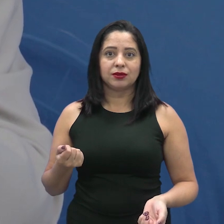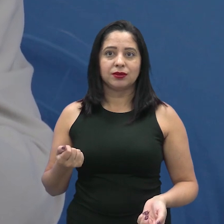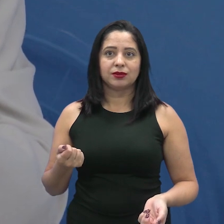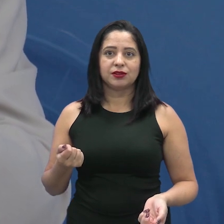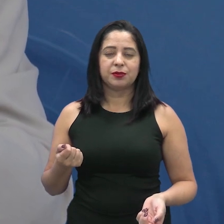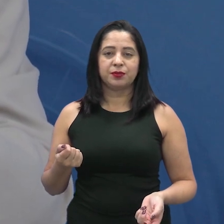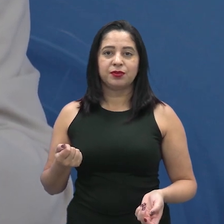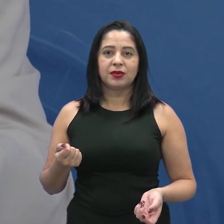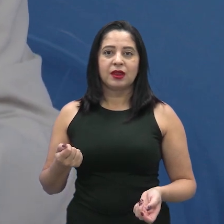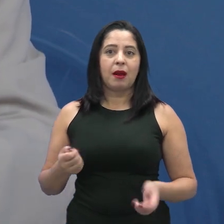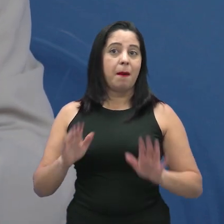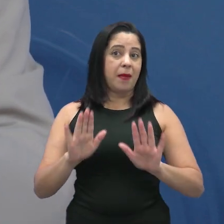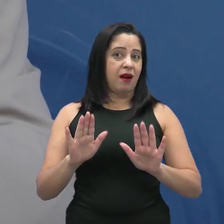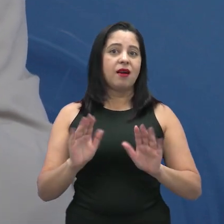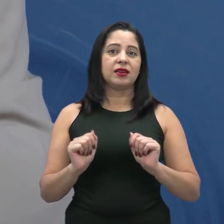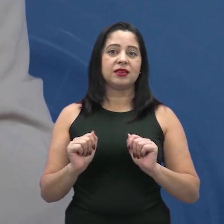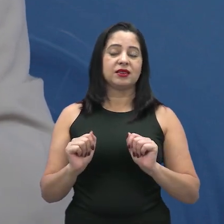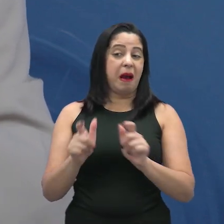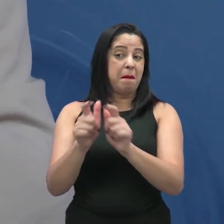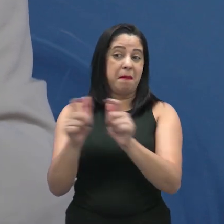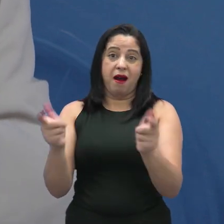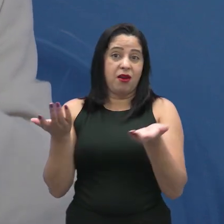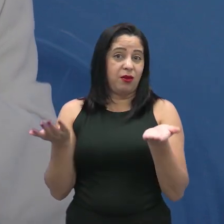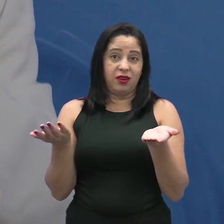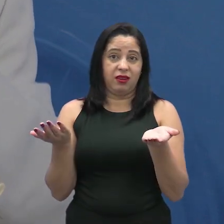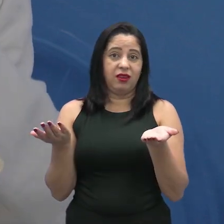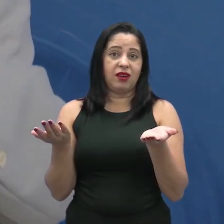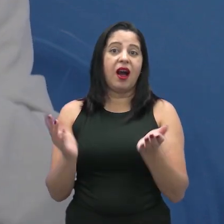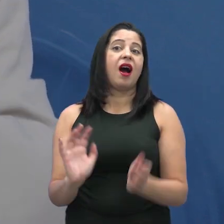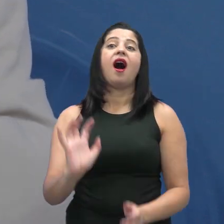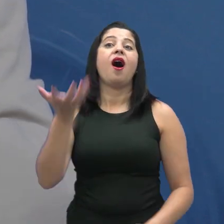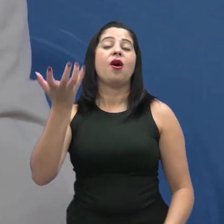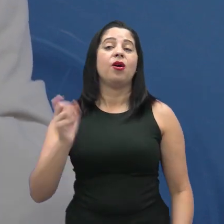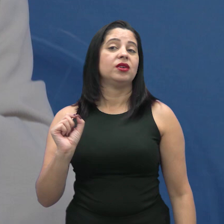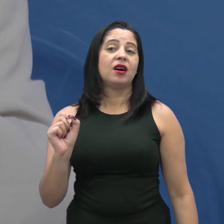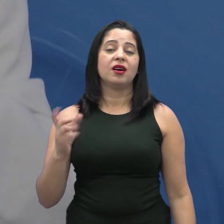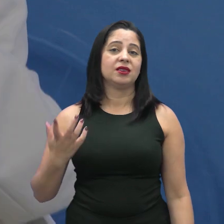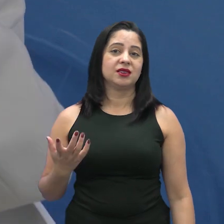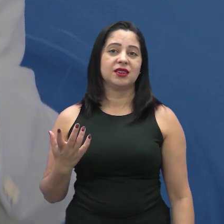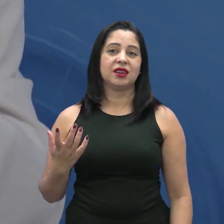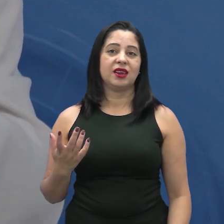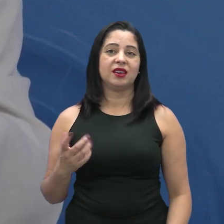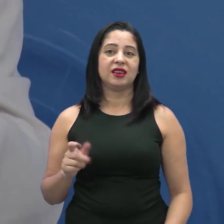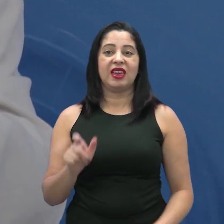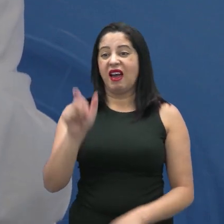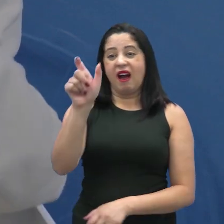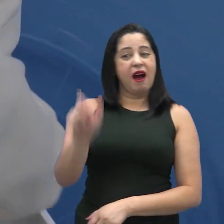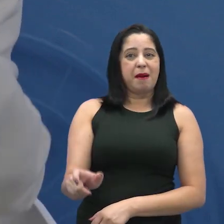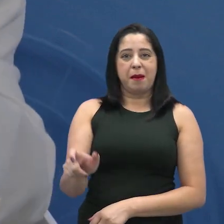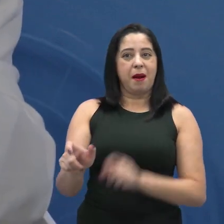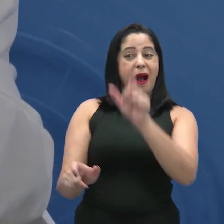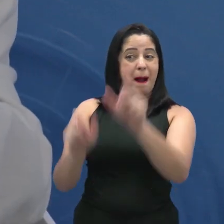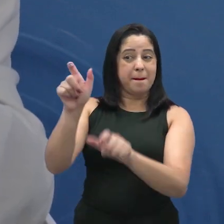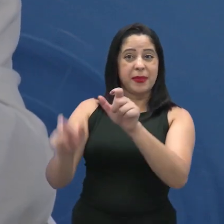negócio. E, na maioria das vezes, o que acaba acontecendo é que, por empirismo,